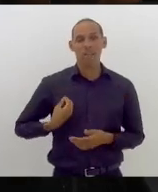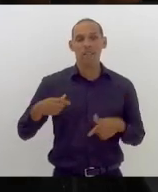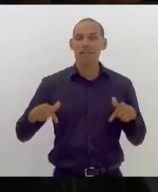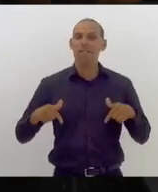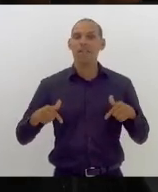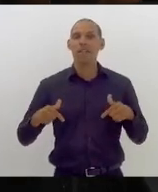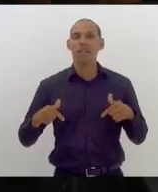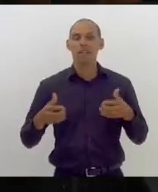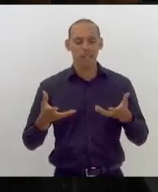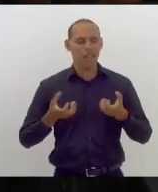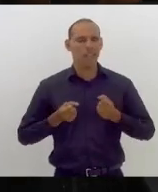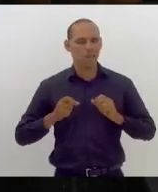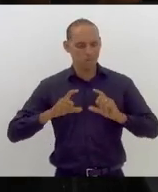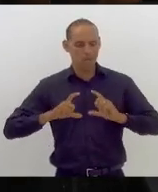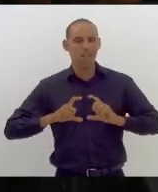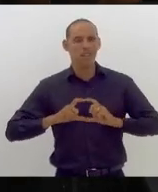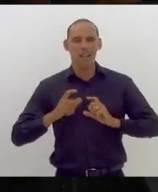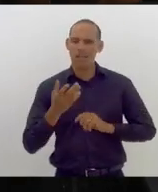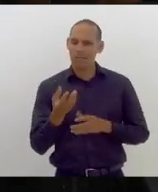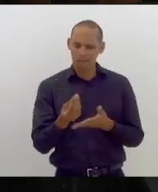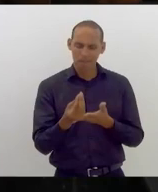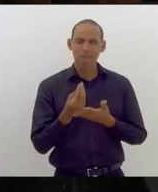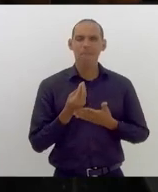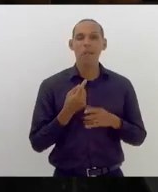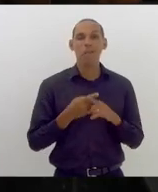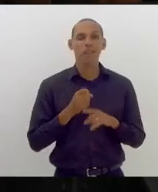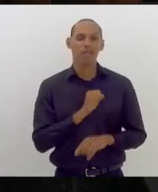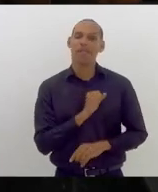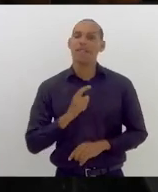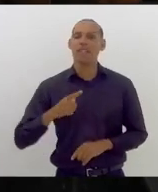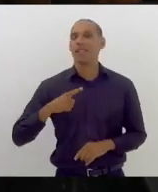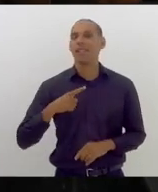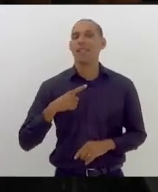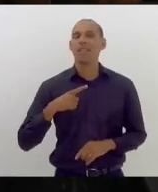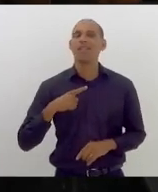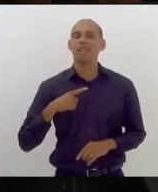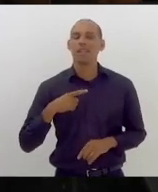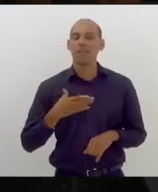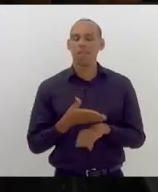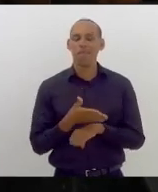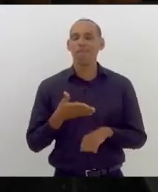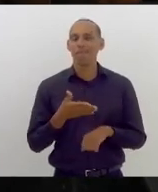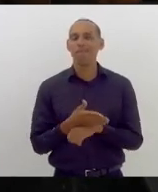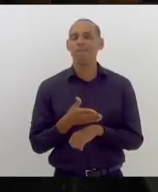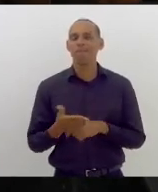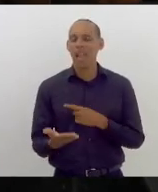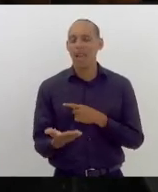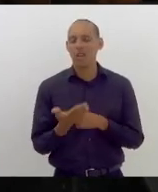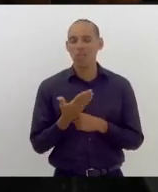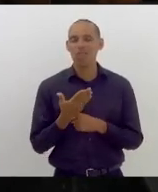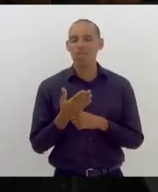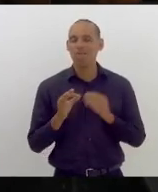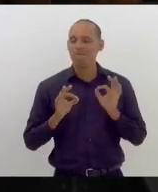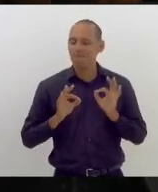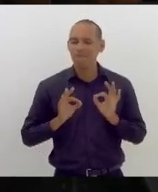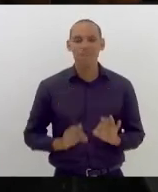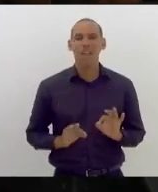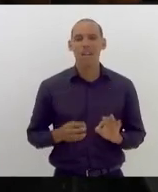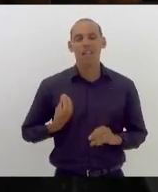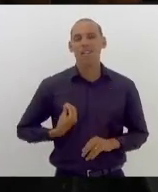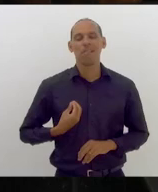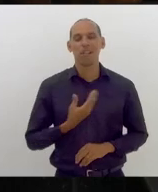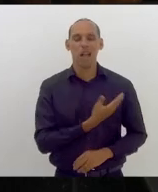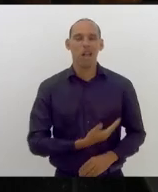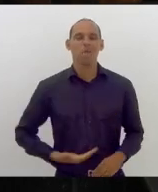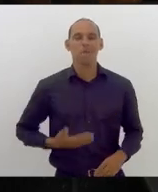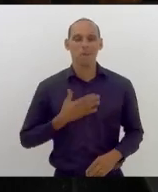recebendo essa medalha tua. São Gonçalo teve uma participação fundamental na minha vida pública,